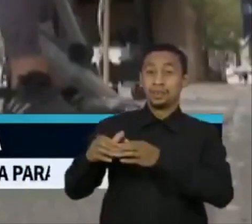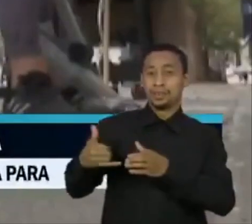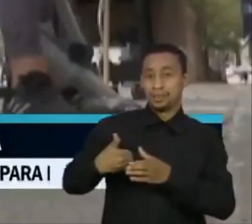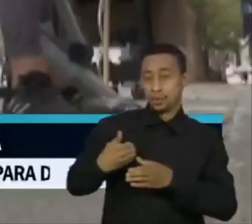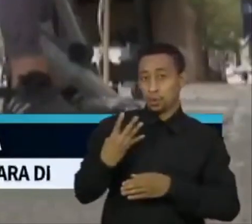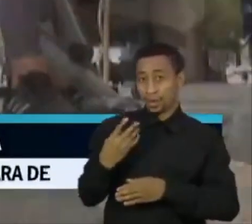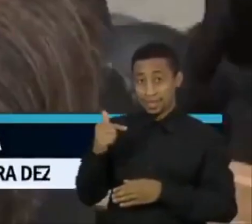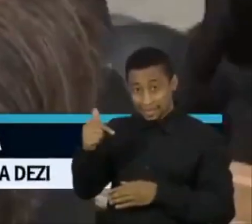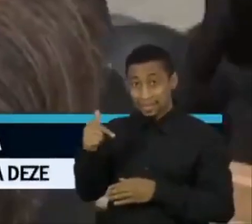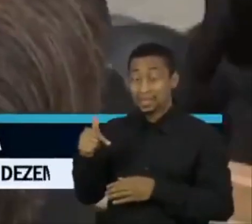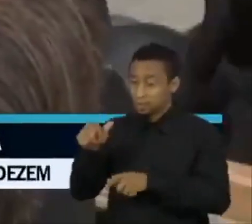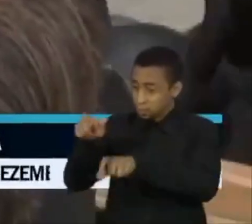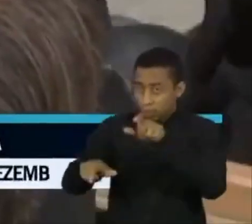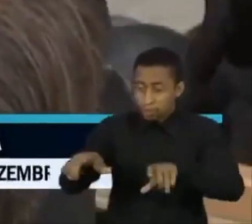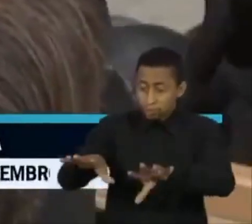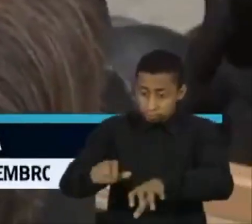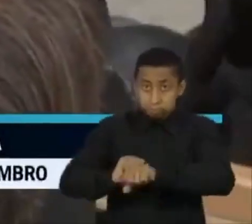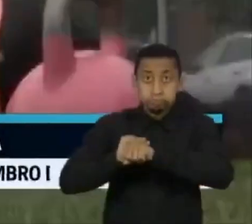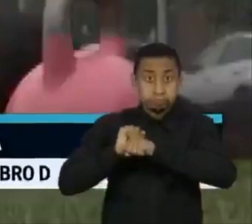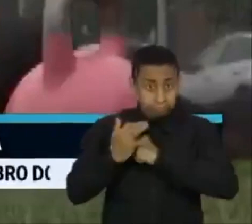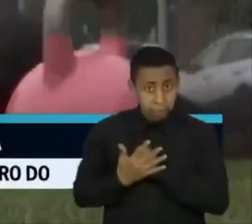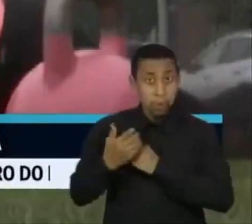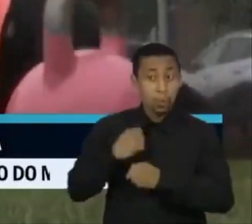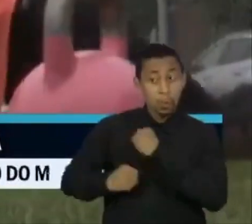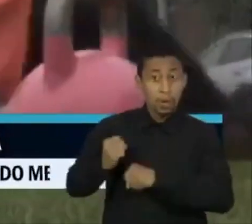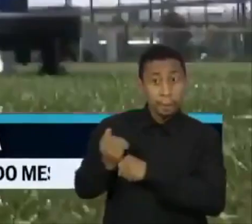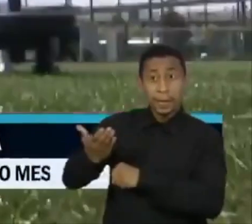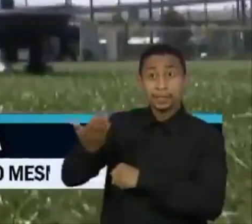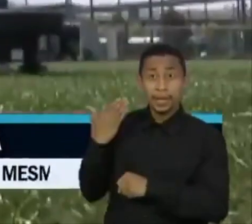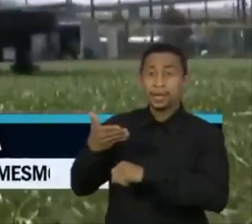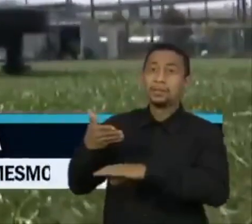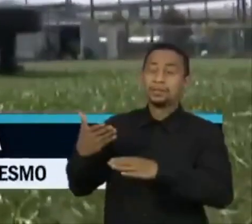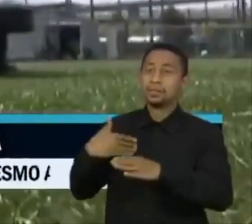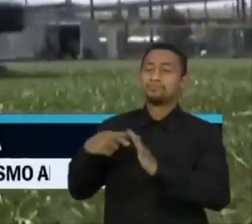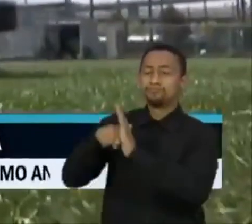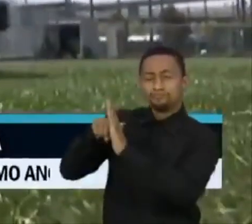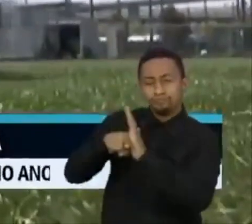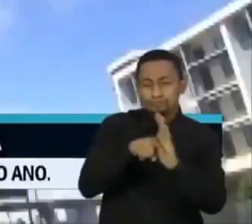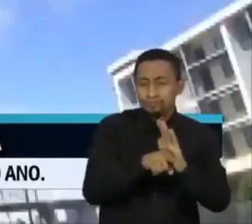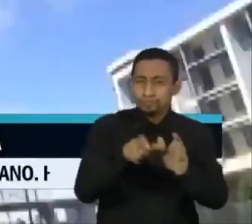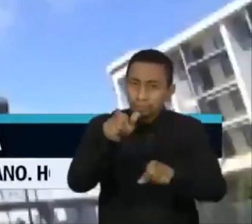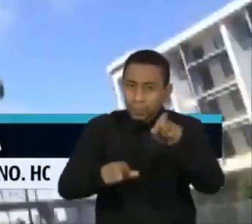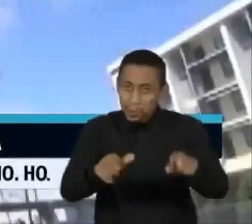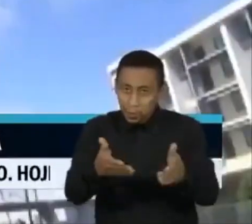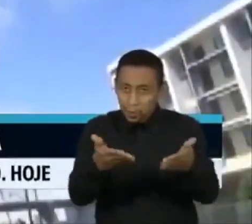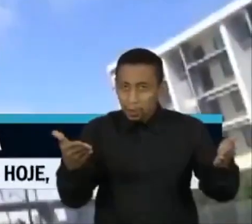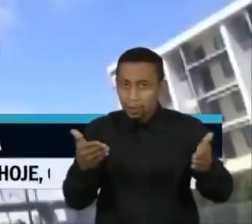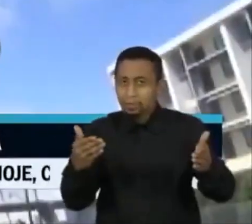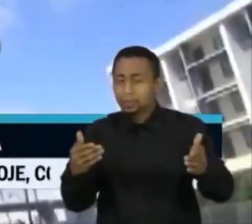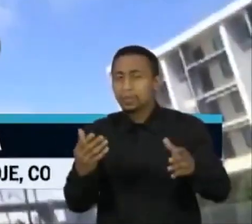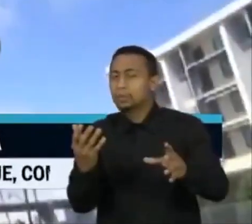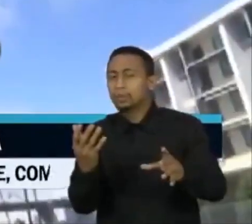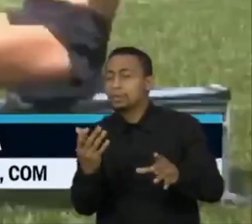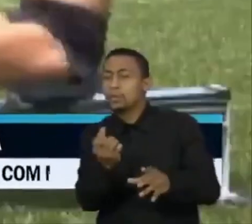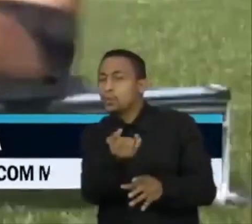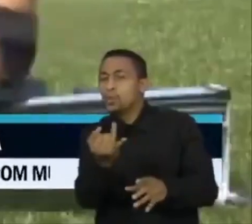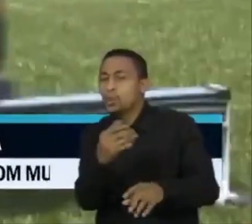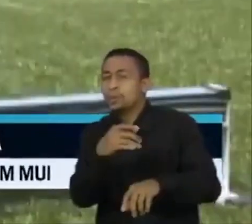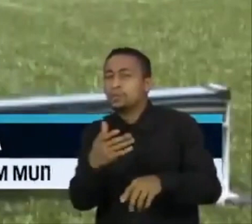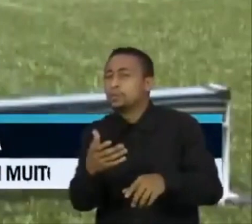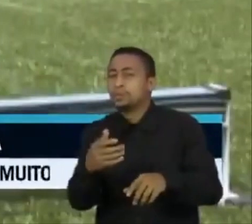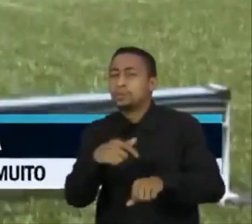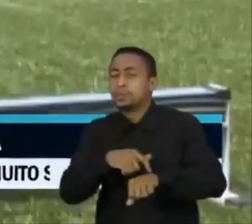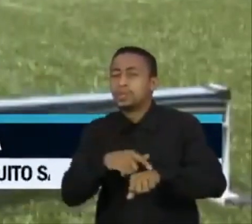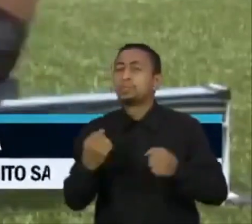média de 47 anos que tiveram a covid-19 no ano passado participaram da pesquisa a ideia era saber quanto tempo de atividade física